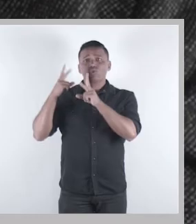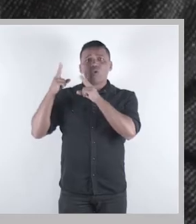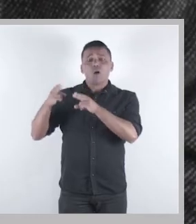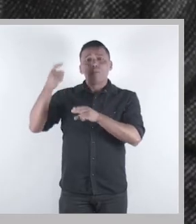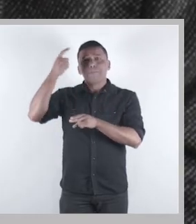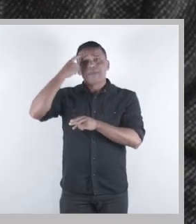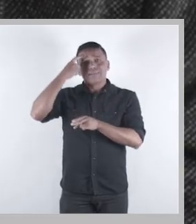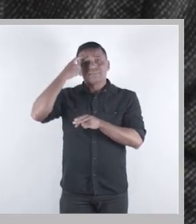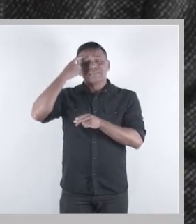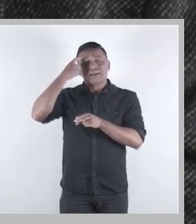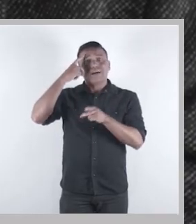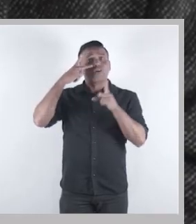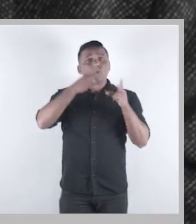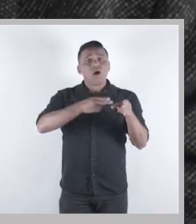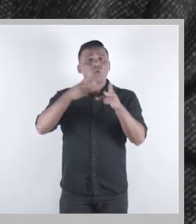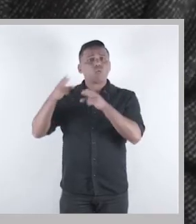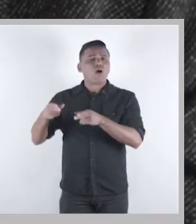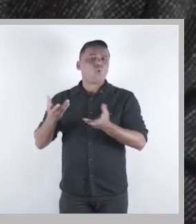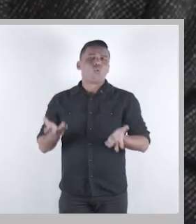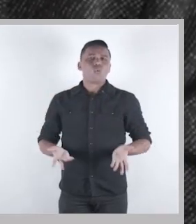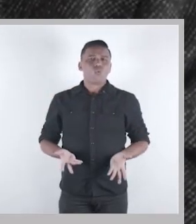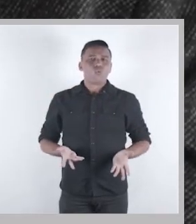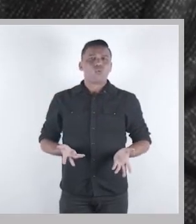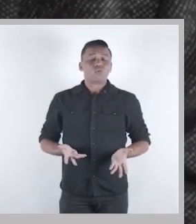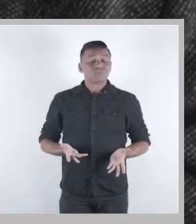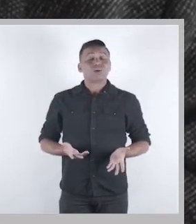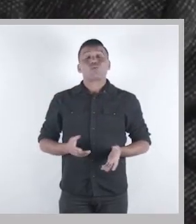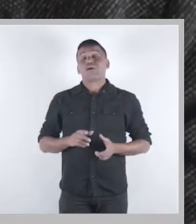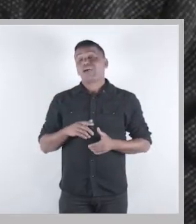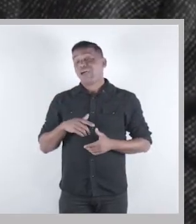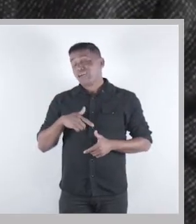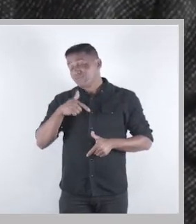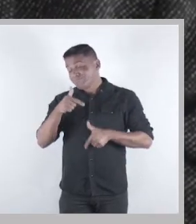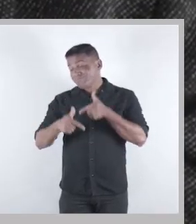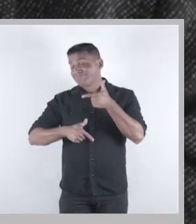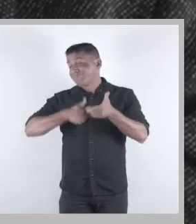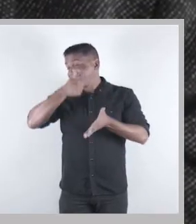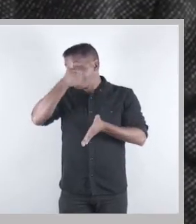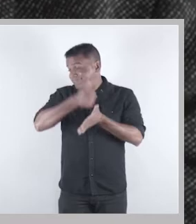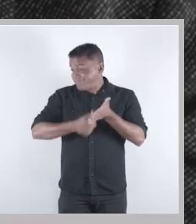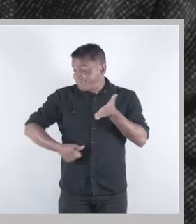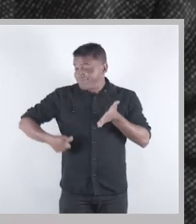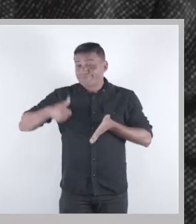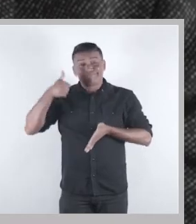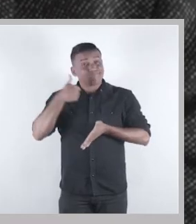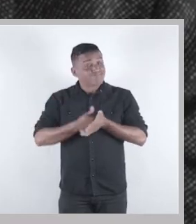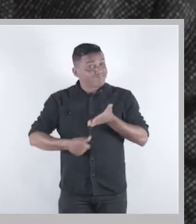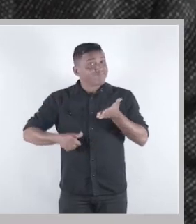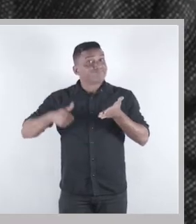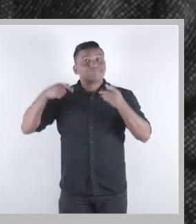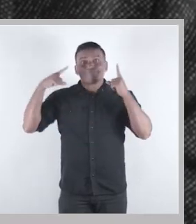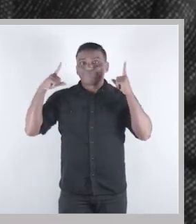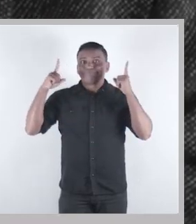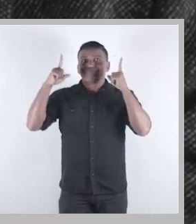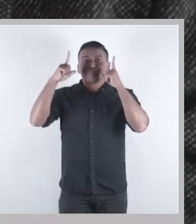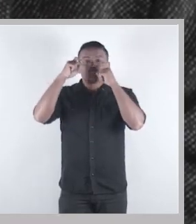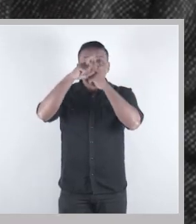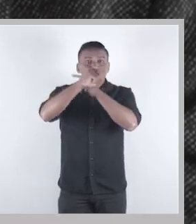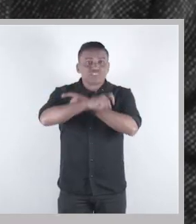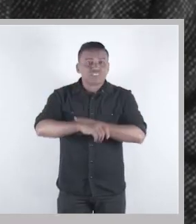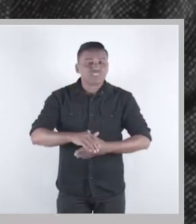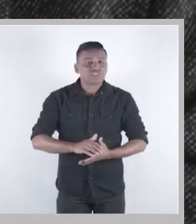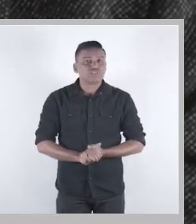uma luta é muito difícil né em que a gente vê assim é é uma situação